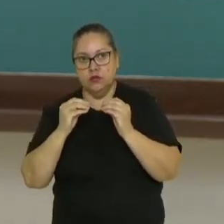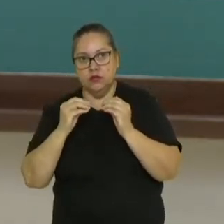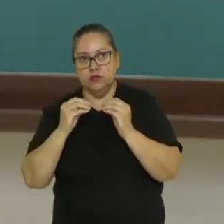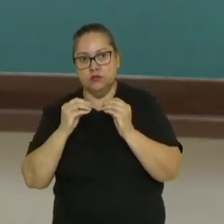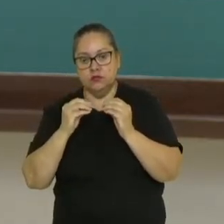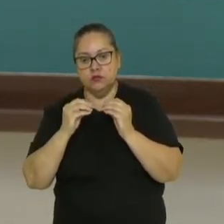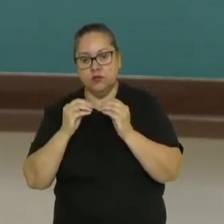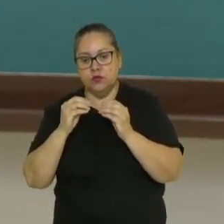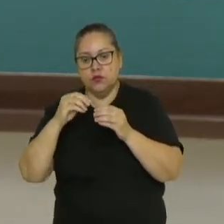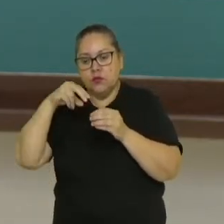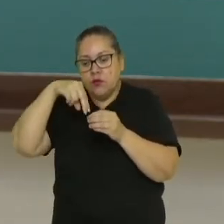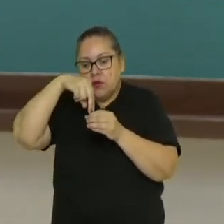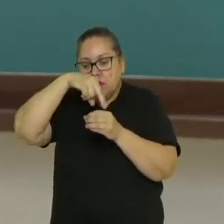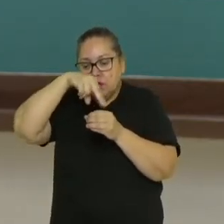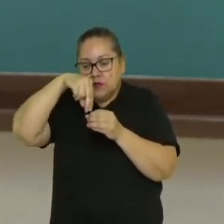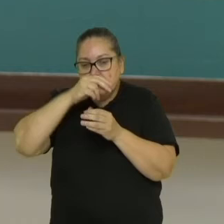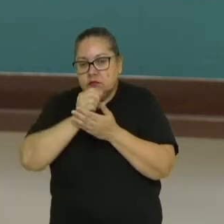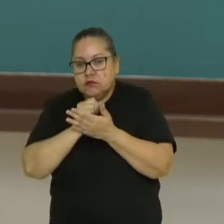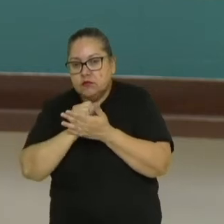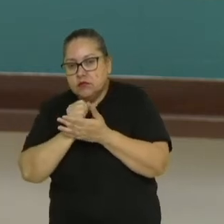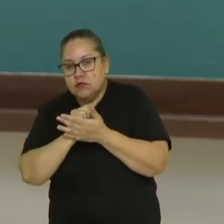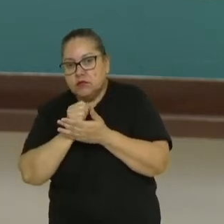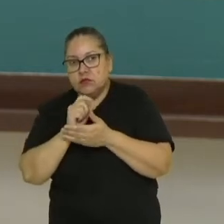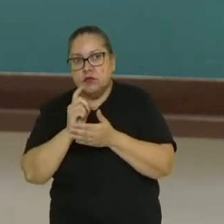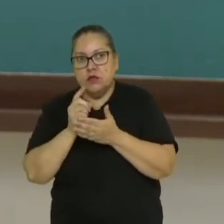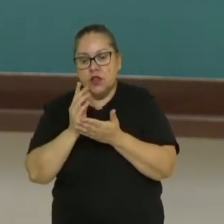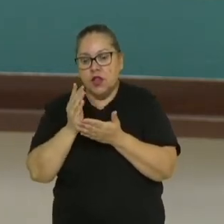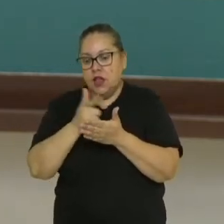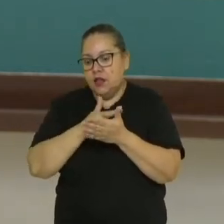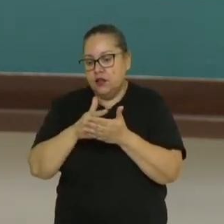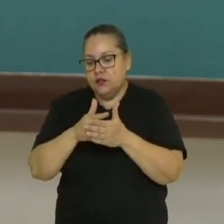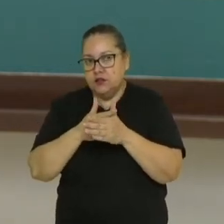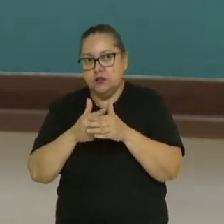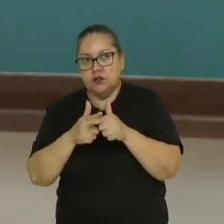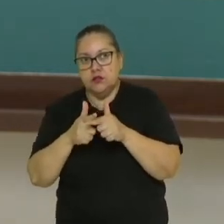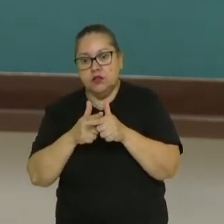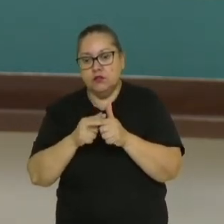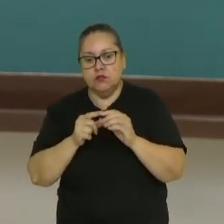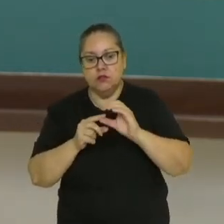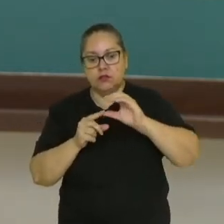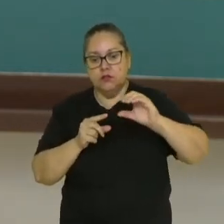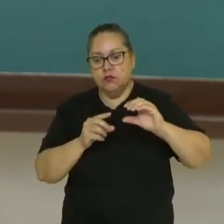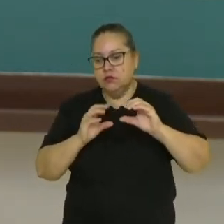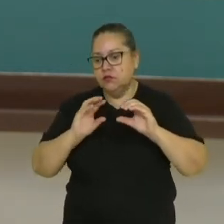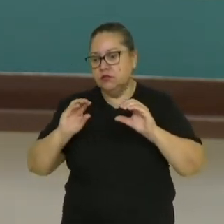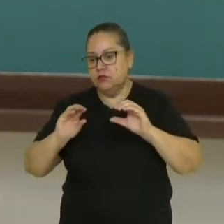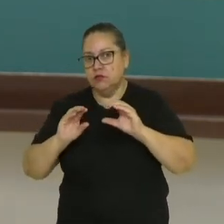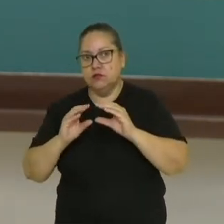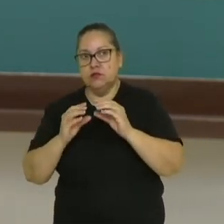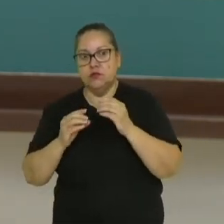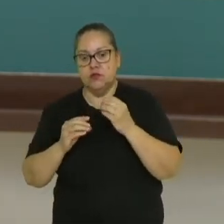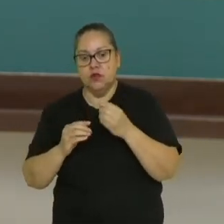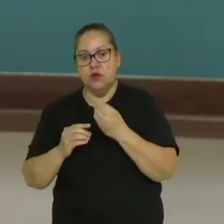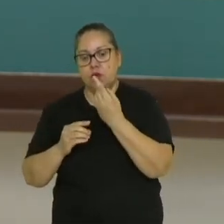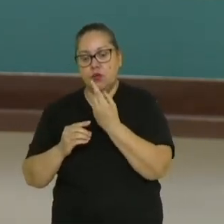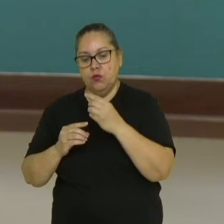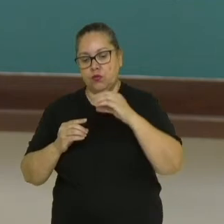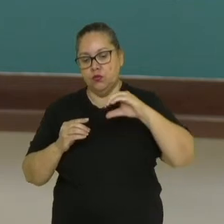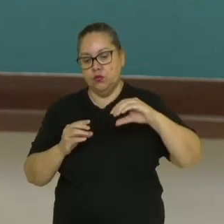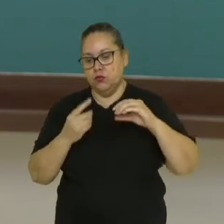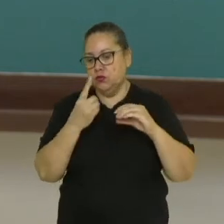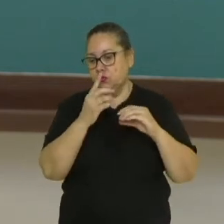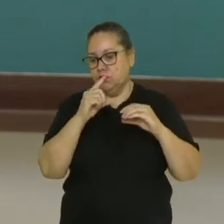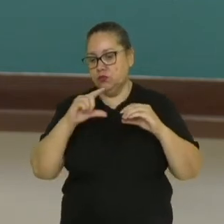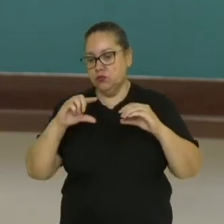O centríolo, que é o que coordena essa divisão, ele vai um para cada lado da célula, então tem um de um lado, o